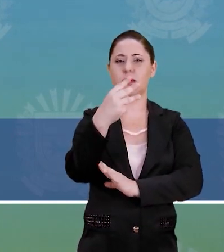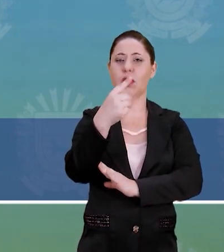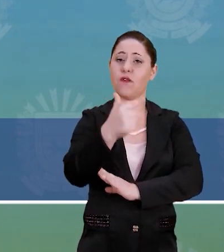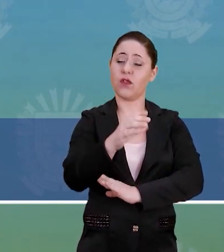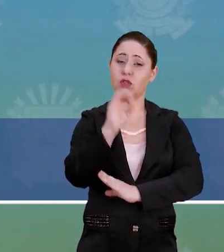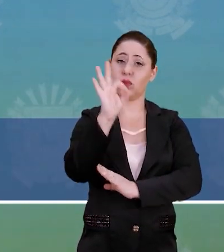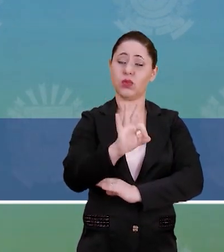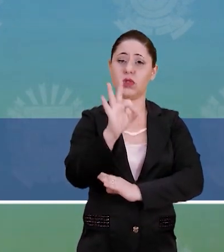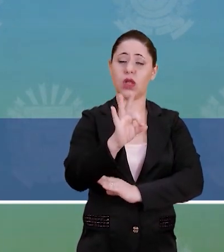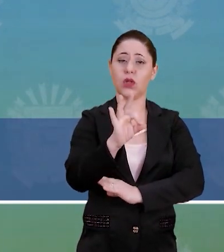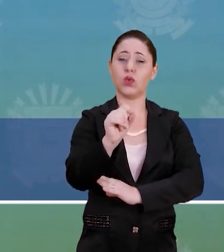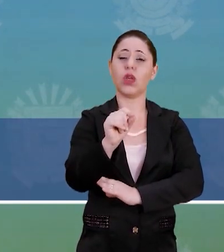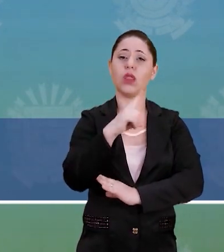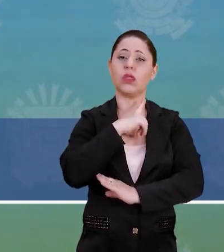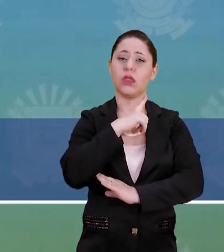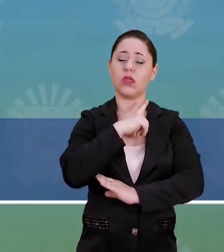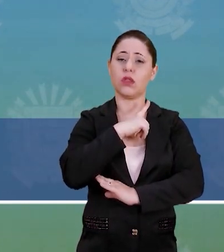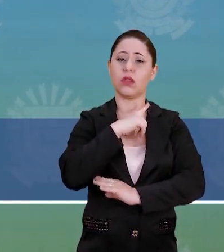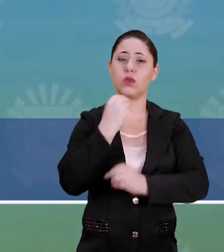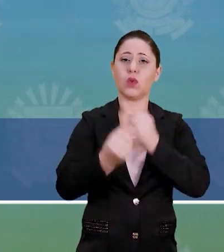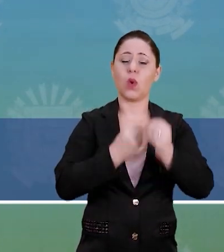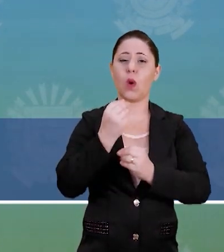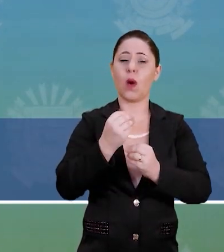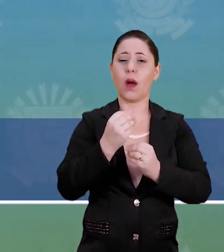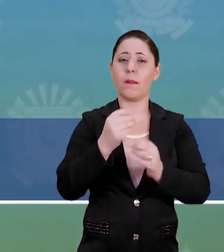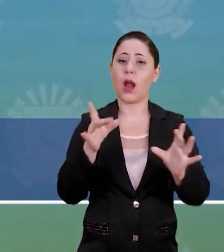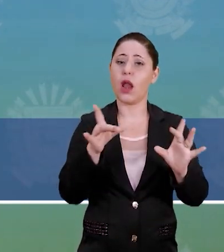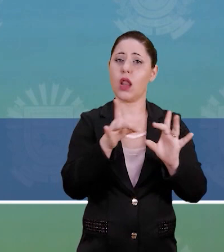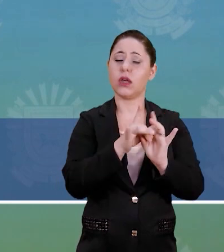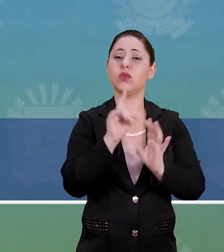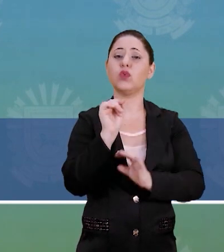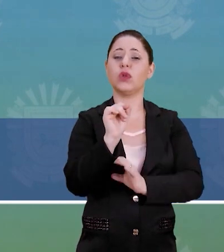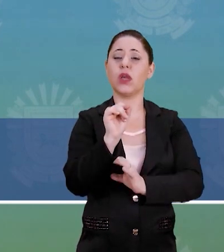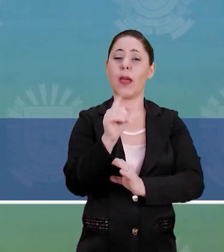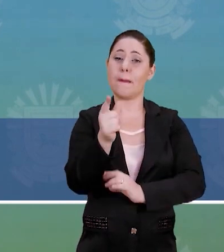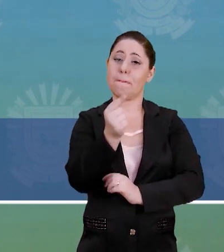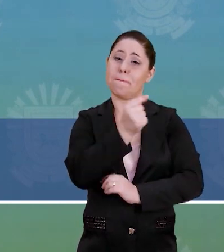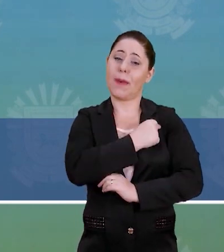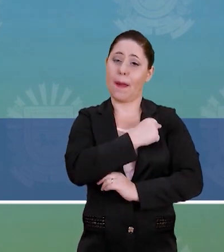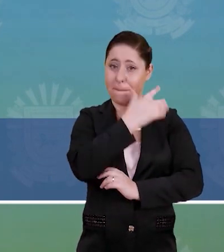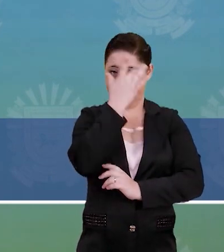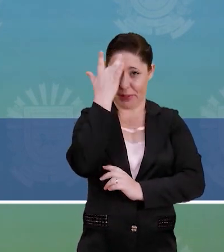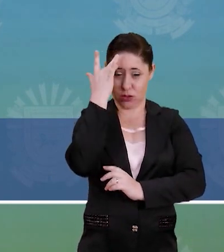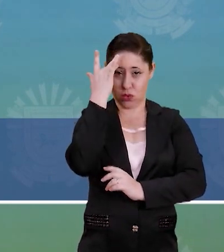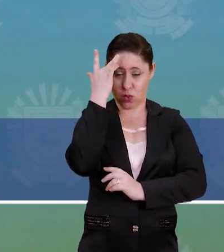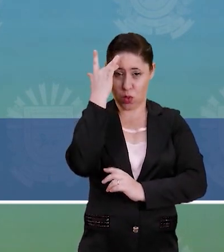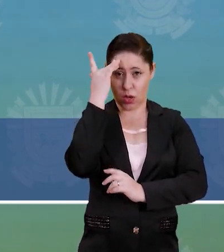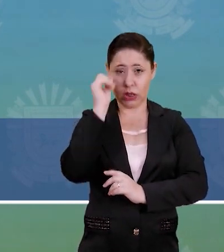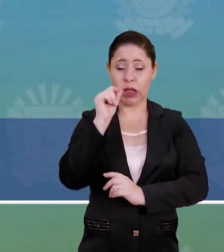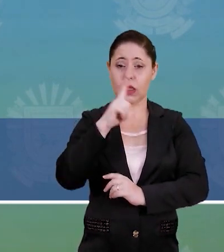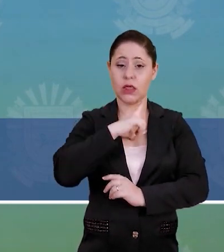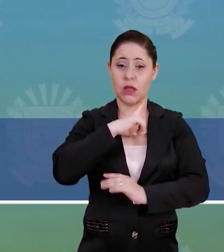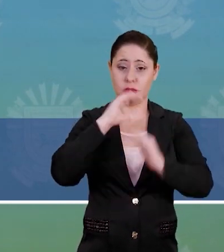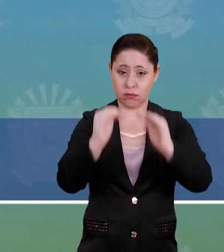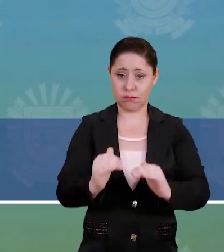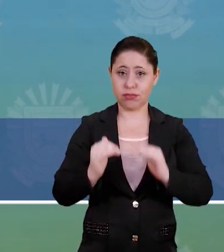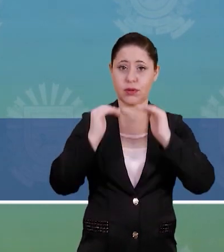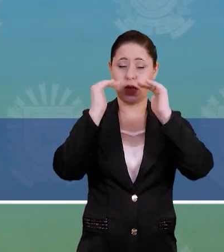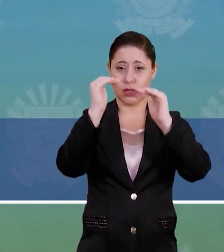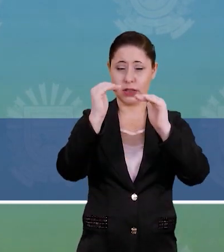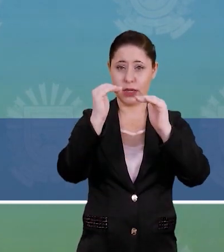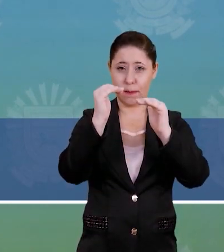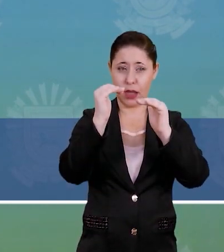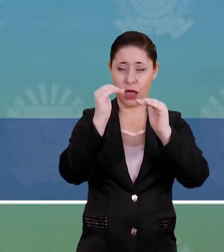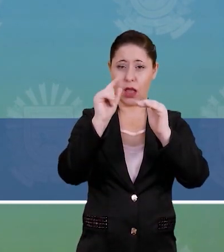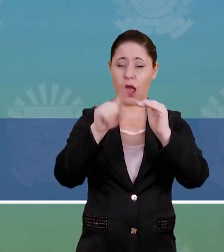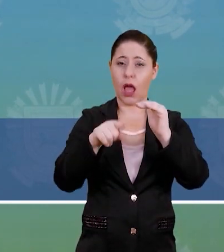para 20%, levando em consideração que isso está intrinsecamente ligado à questão da meritocracia, ou seja, aquele que está acima, né,